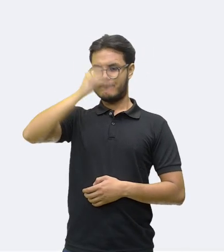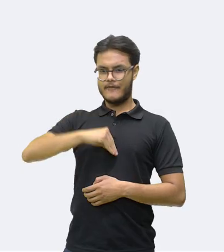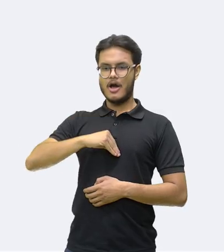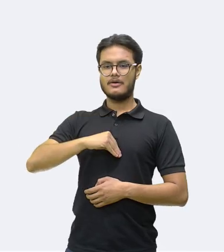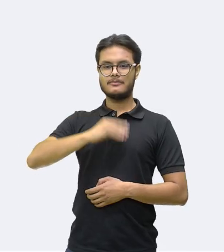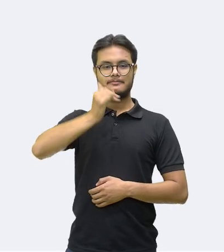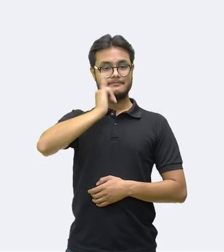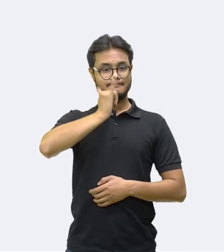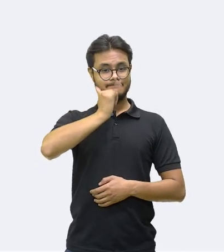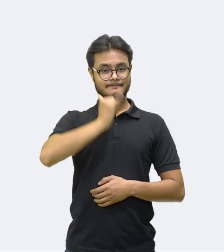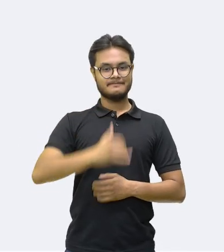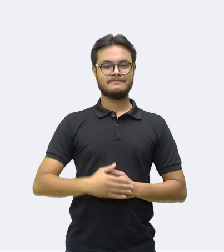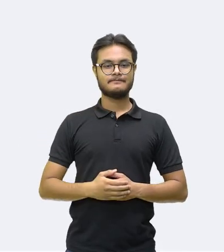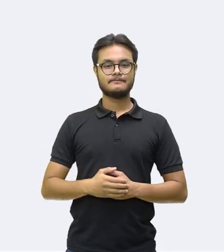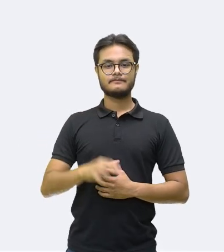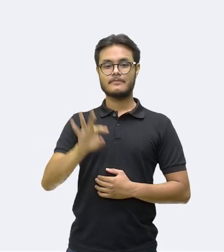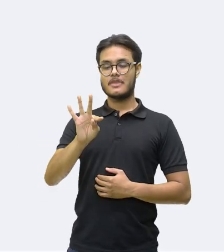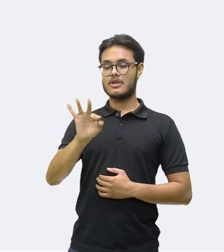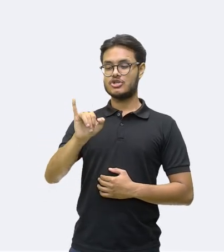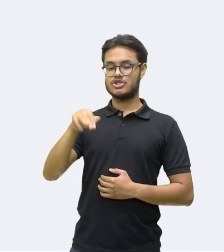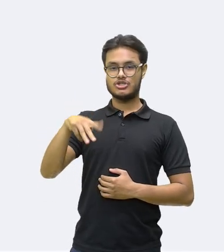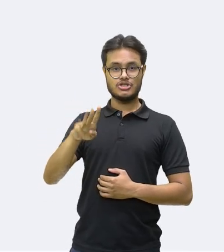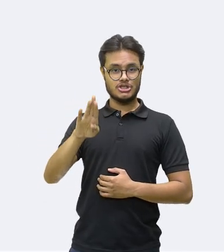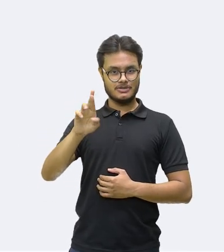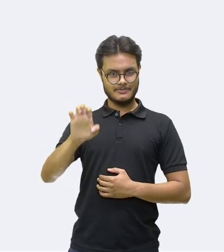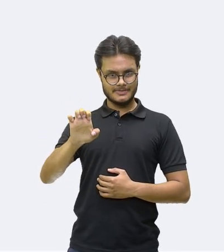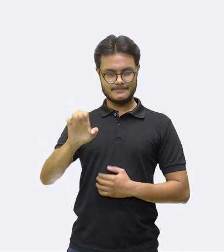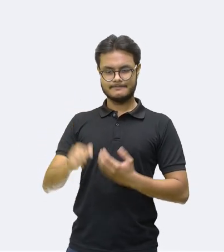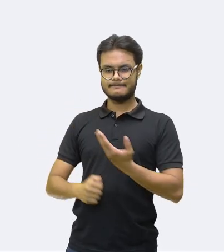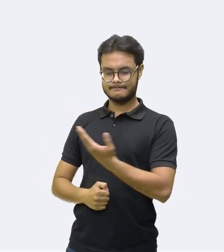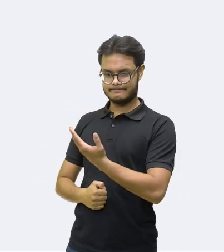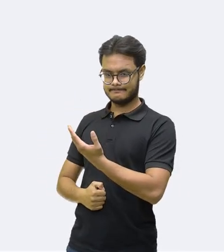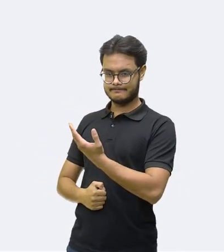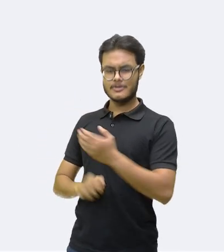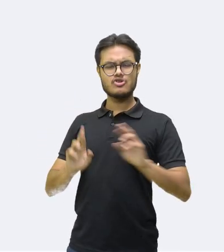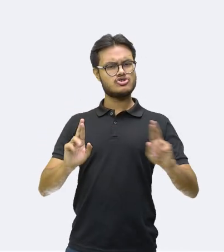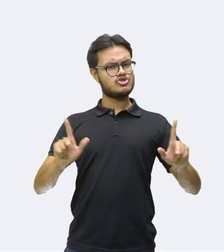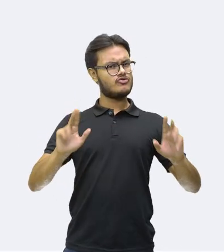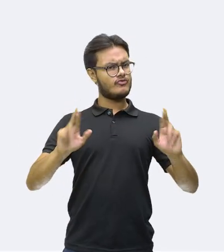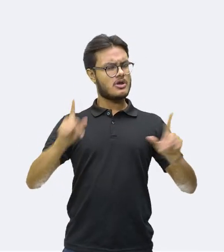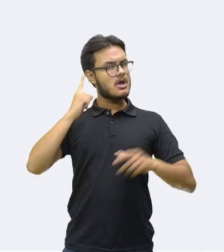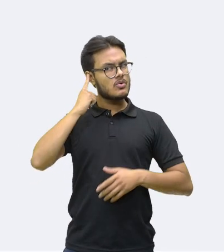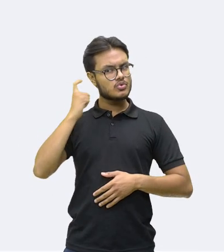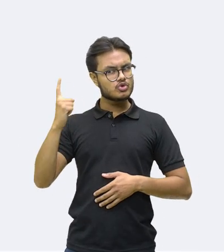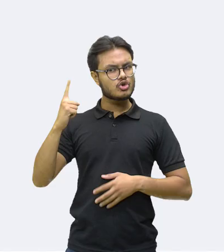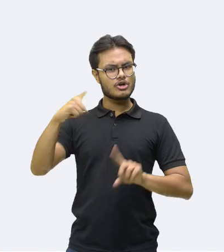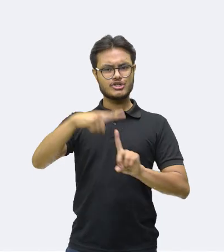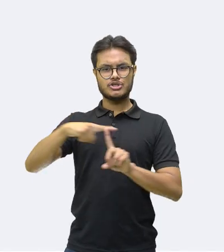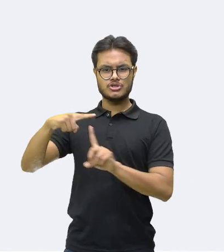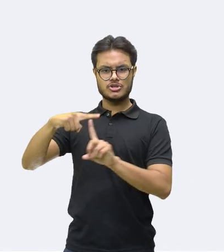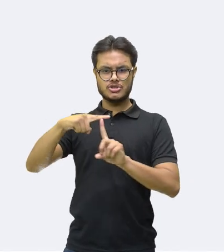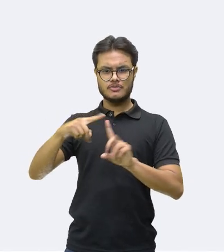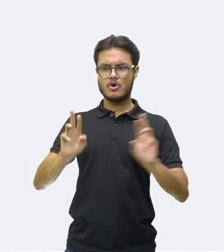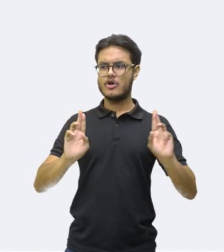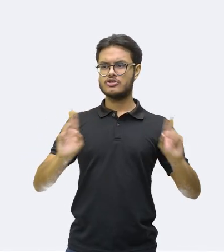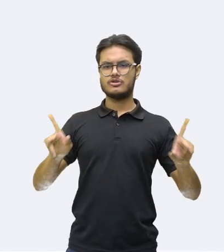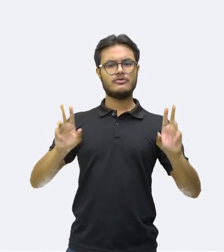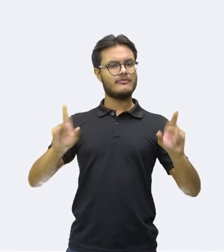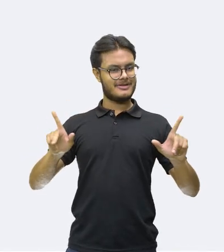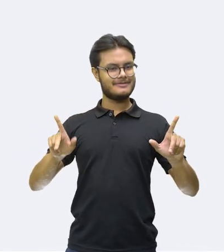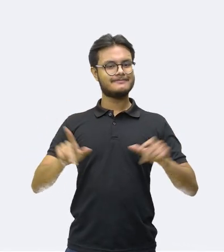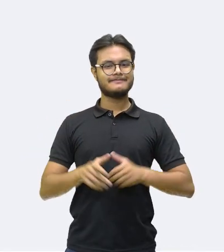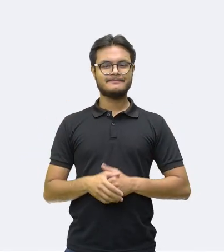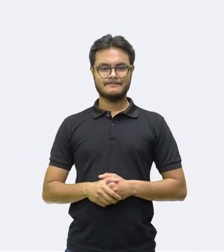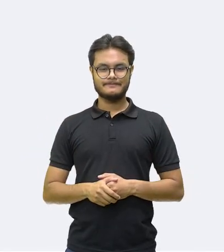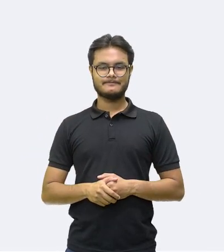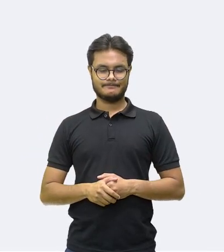baixa energia. O timbre, que está associado à diferença entre sons emitidos, não esquece que diferencia dois sons é o timbre. Outra